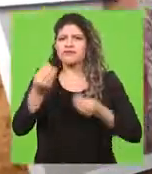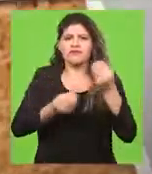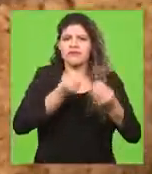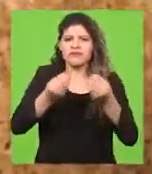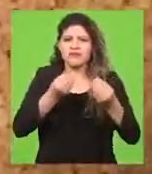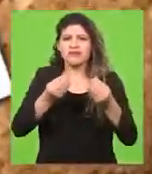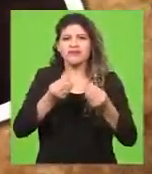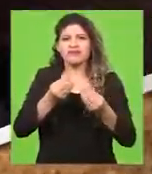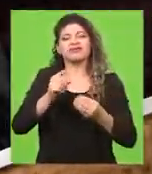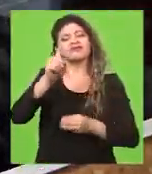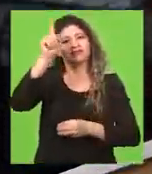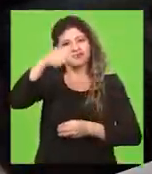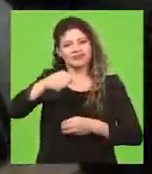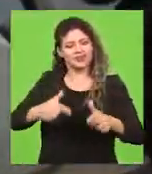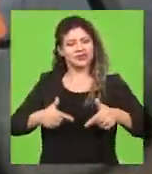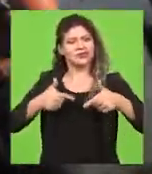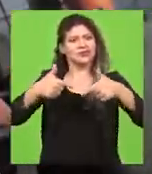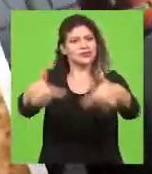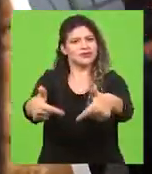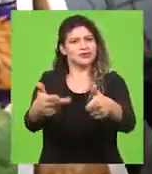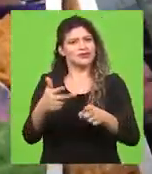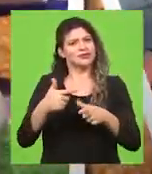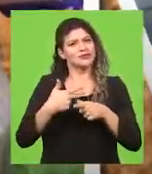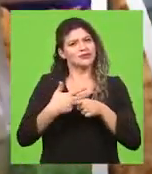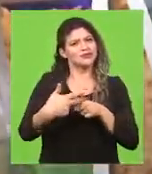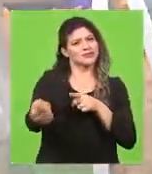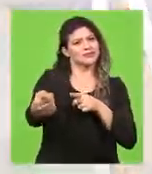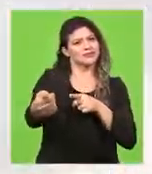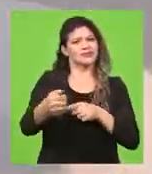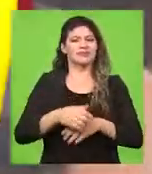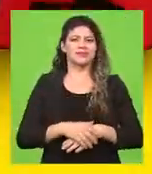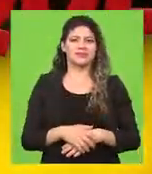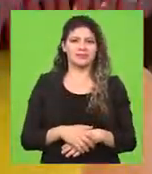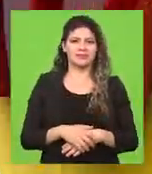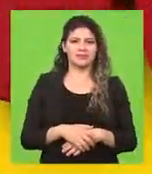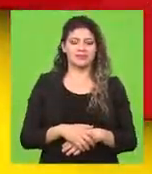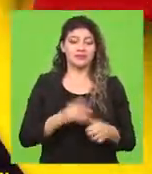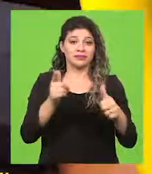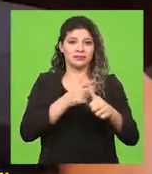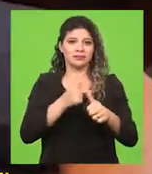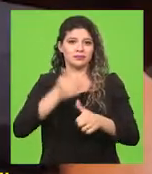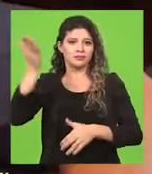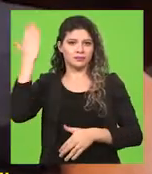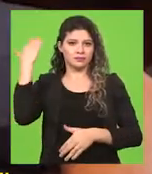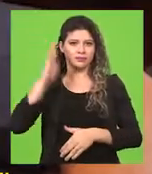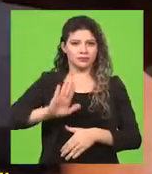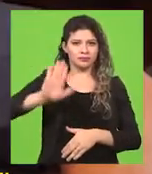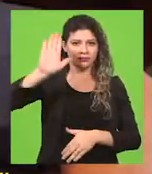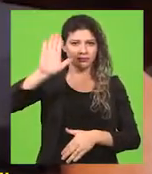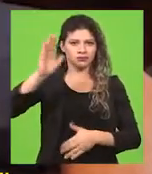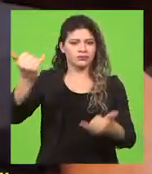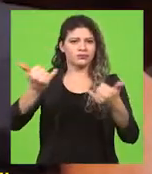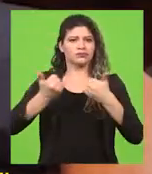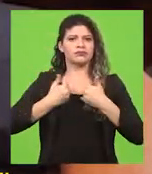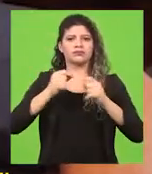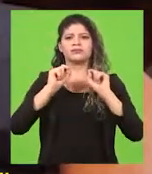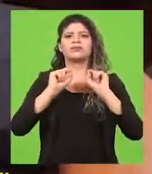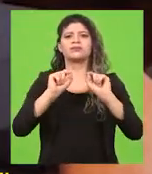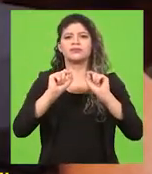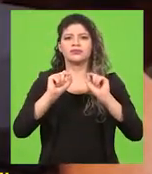da nossa gente. Um povo que luta e vence. A primeira candidatura minha para prefeito falaram